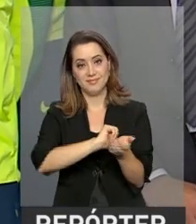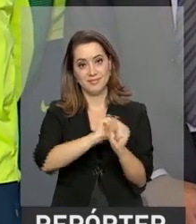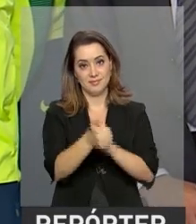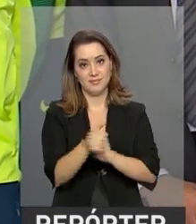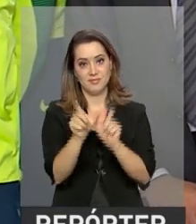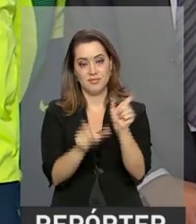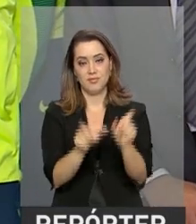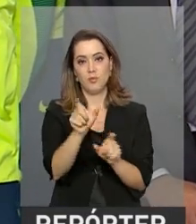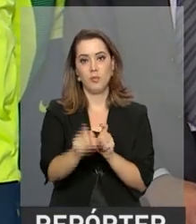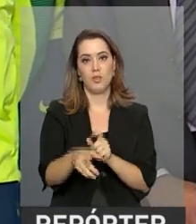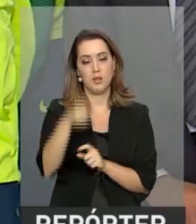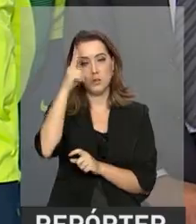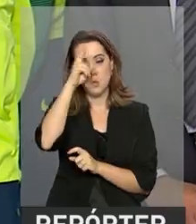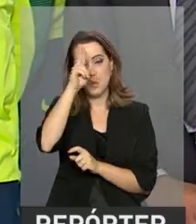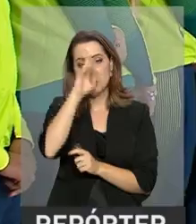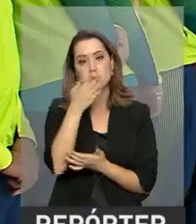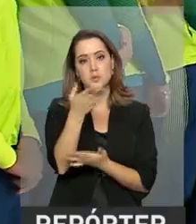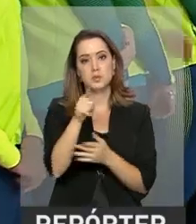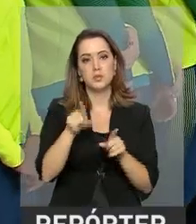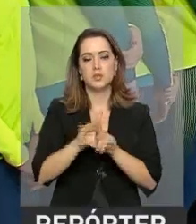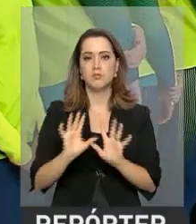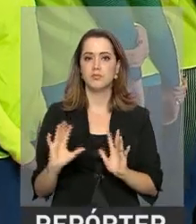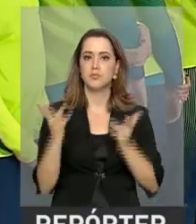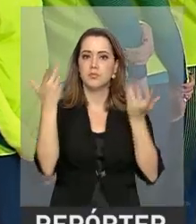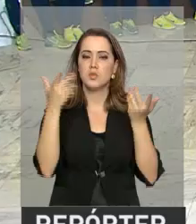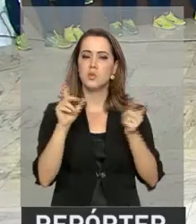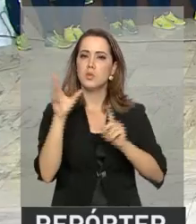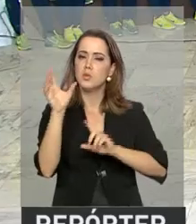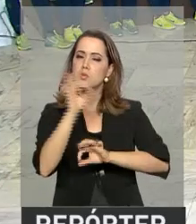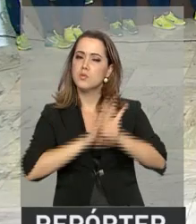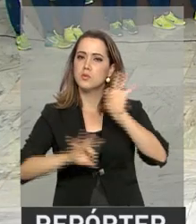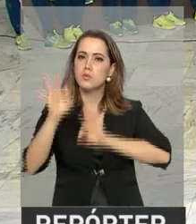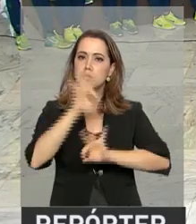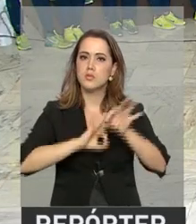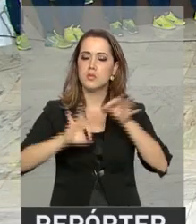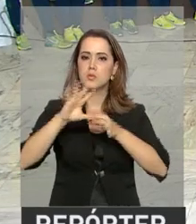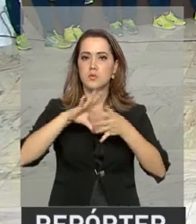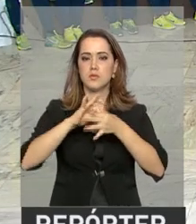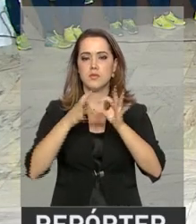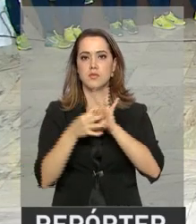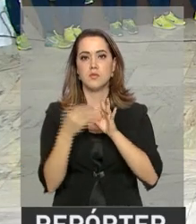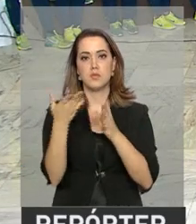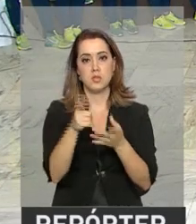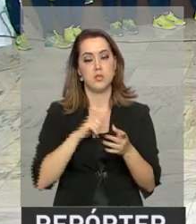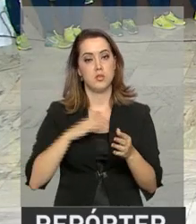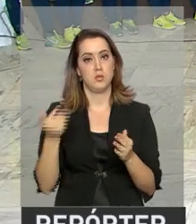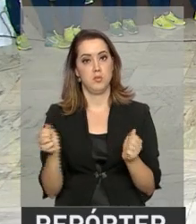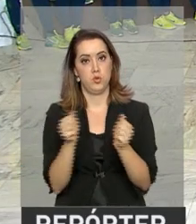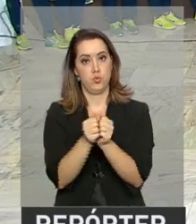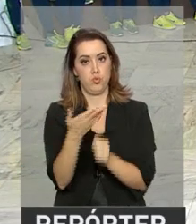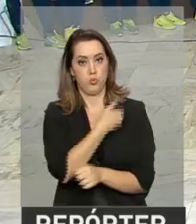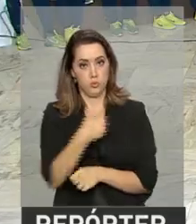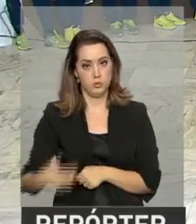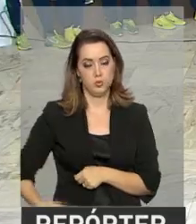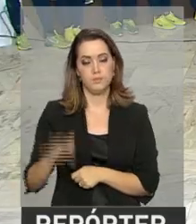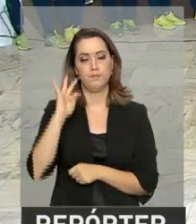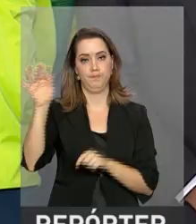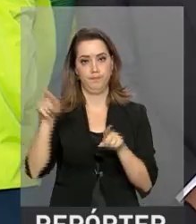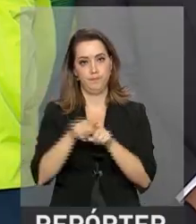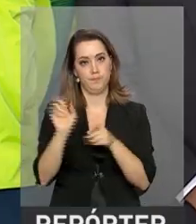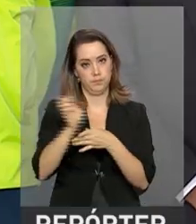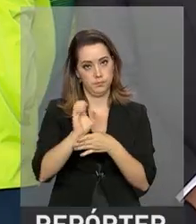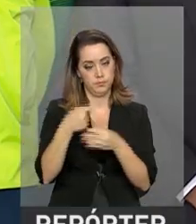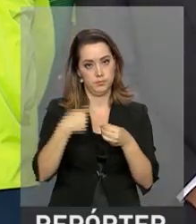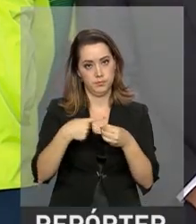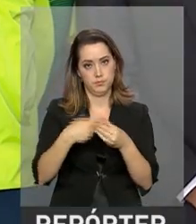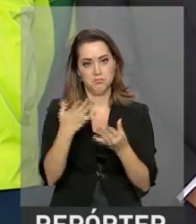e falou sobre o sucesso da organização das Olimpíadas, que envolveu comitês olímpicos e os governos federal, estadual e municipal.